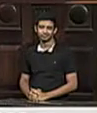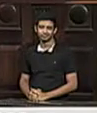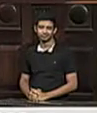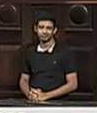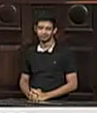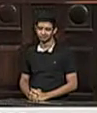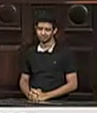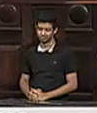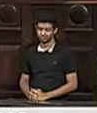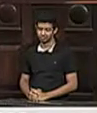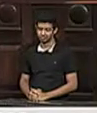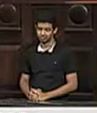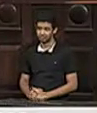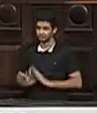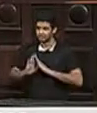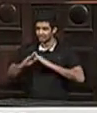grandes